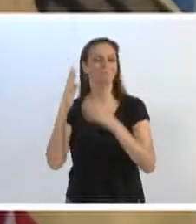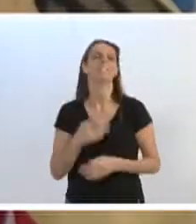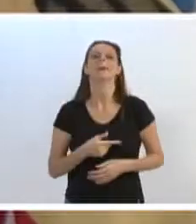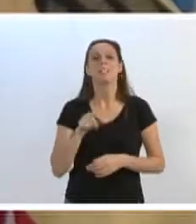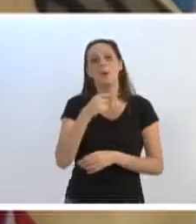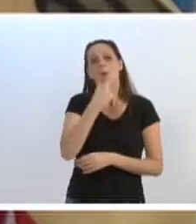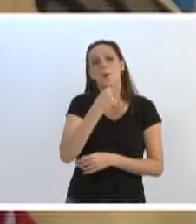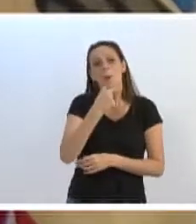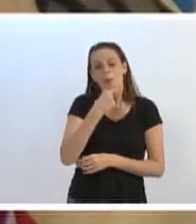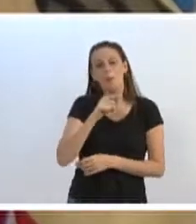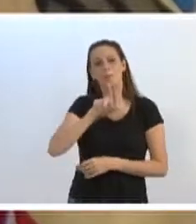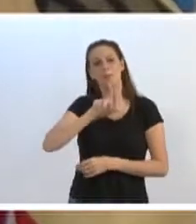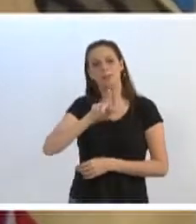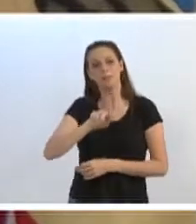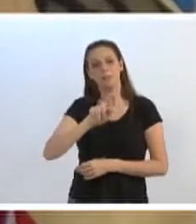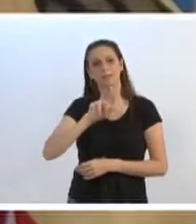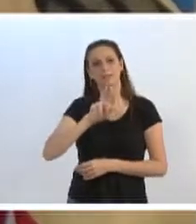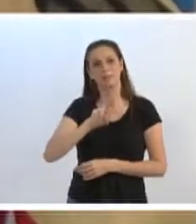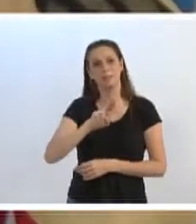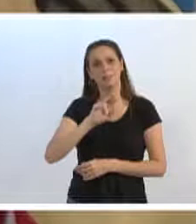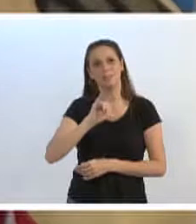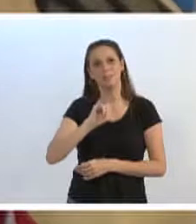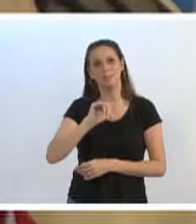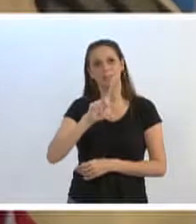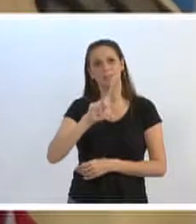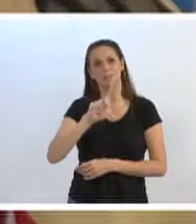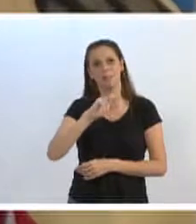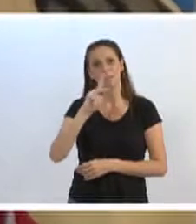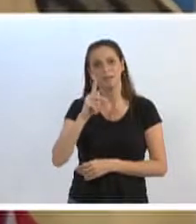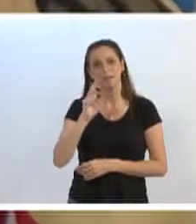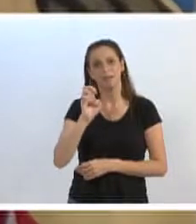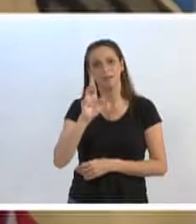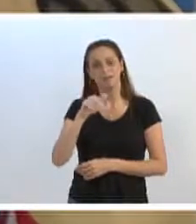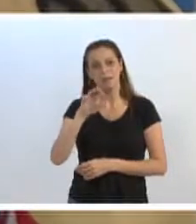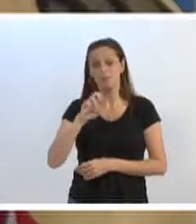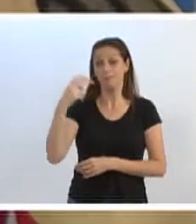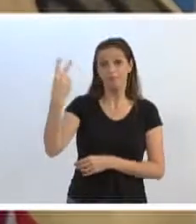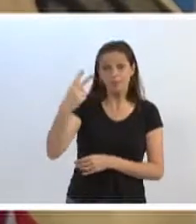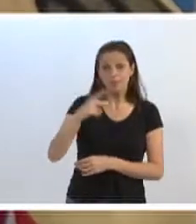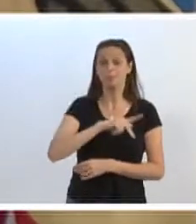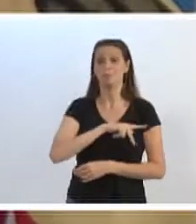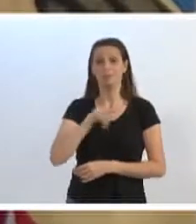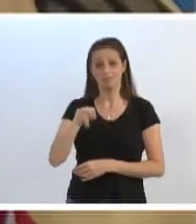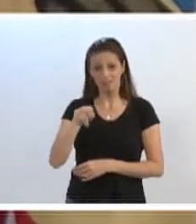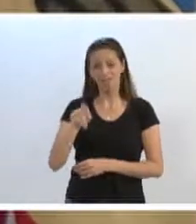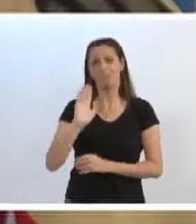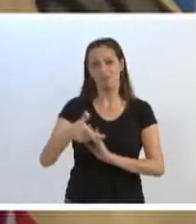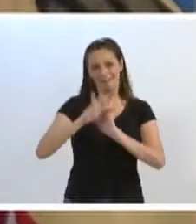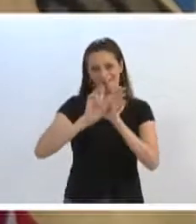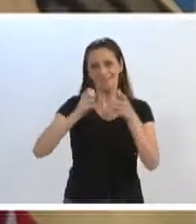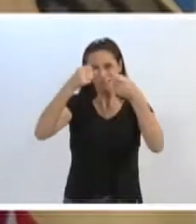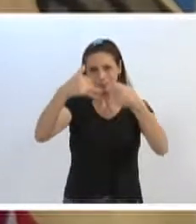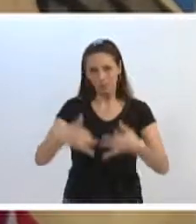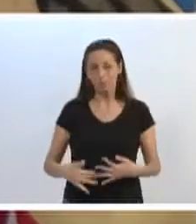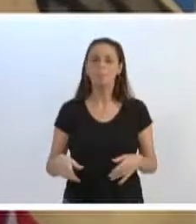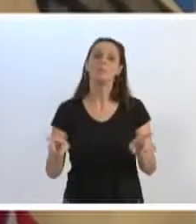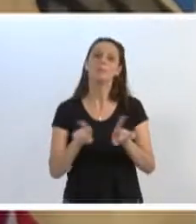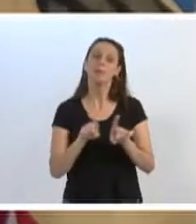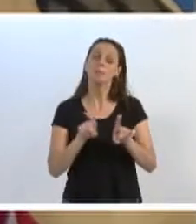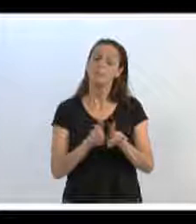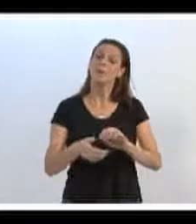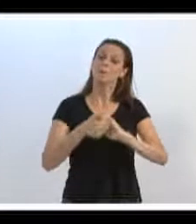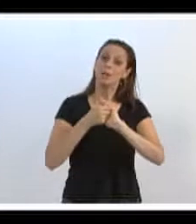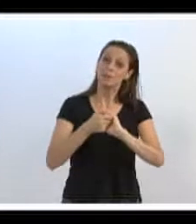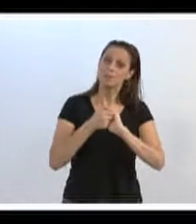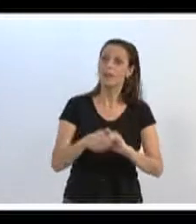vice-presidente, apresentando aqui a casa. Então, quero fazer esse registro público, parabenizar a presidente Maria Terezinha, parabenizar